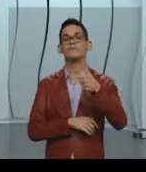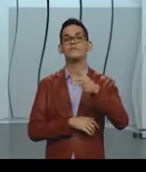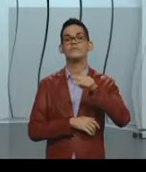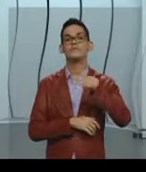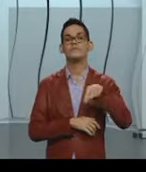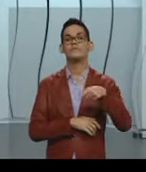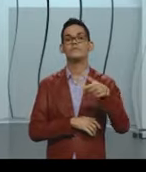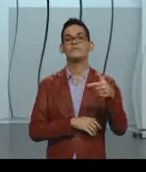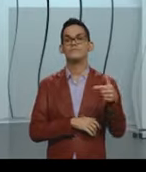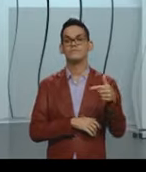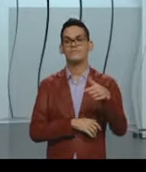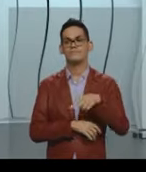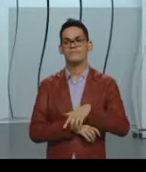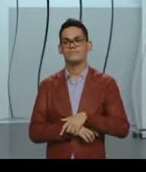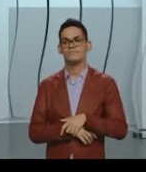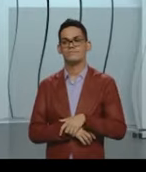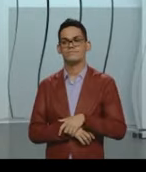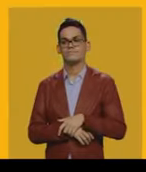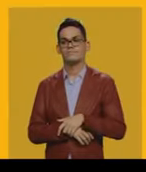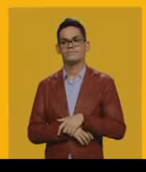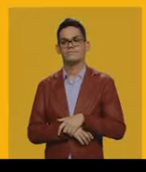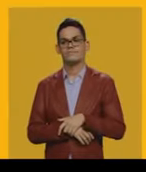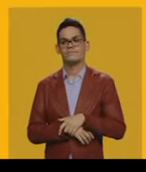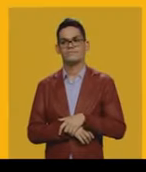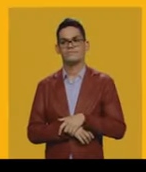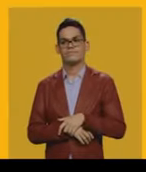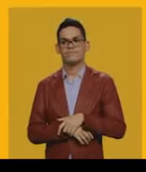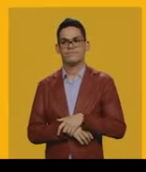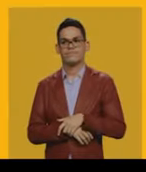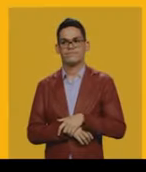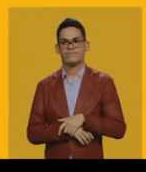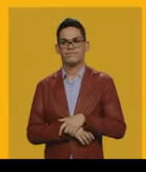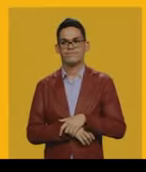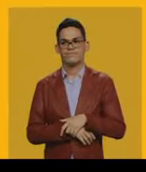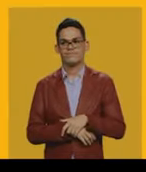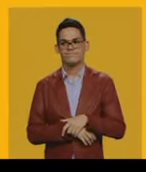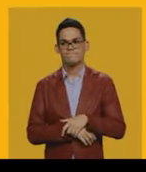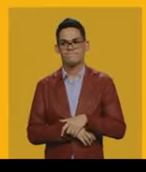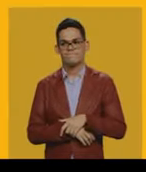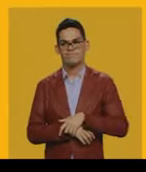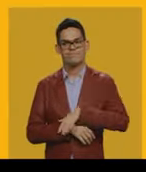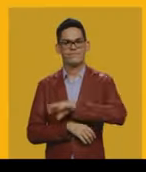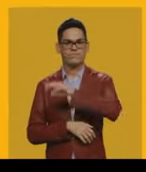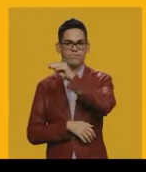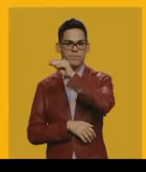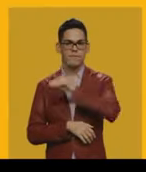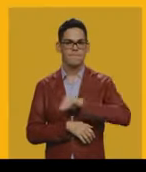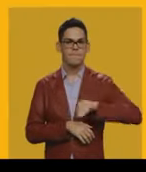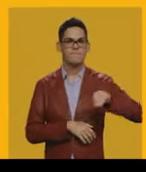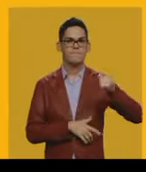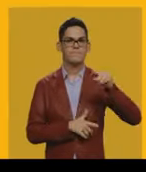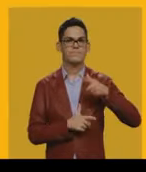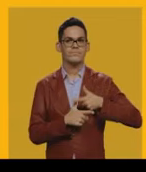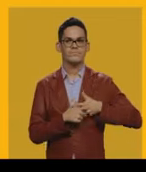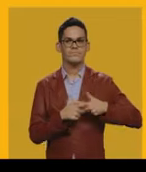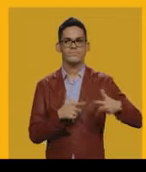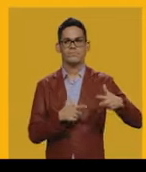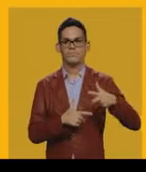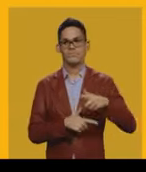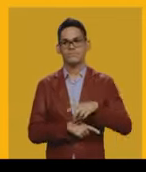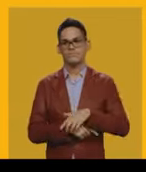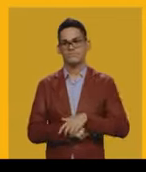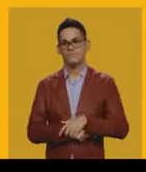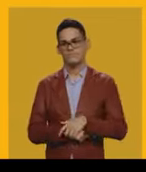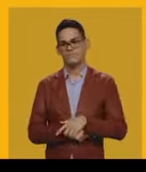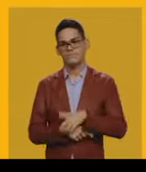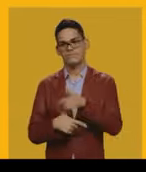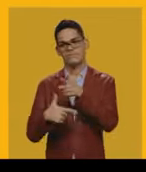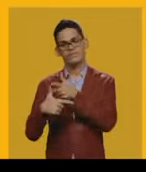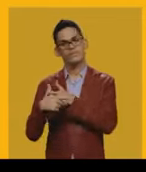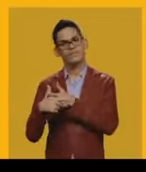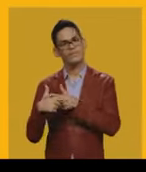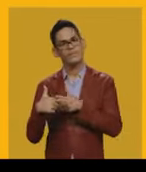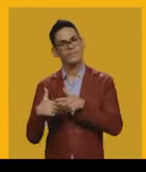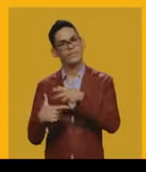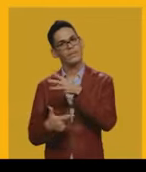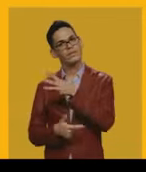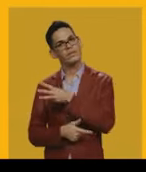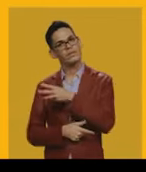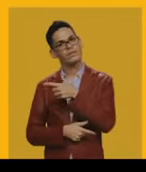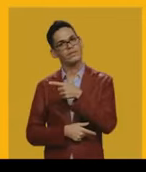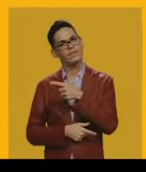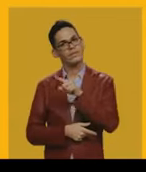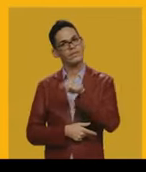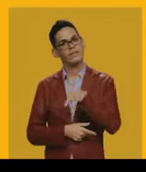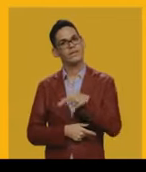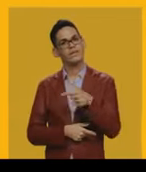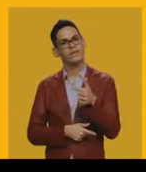seria 4x, mas aí o 4 que estava multiplicando passa de uma vez para lá, dividindo. Dividindo 32,2